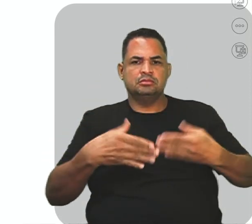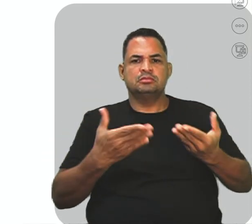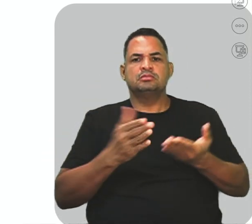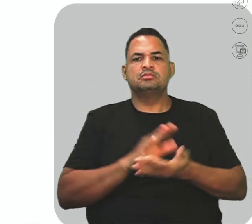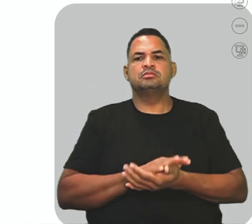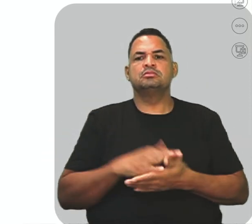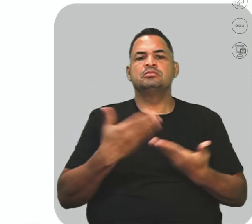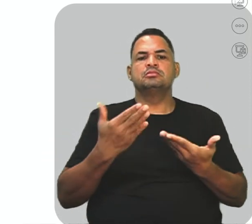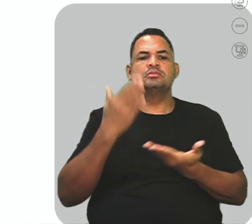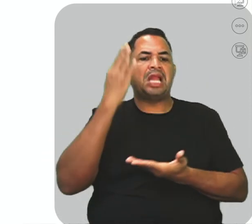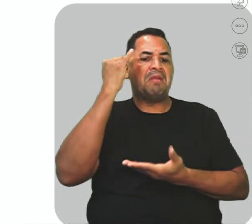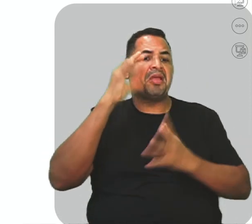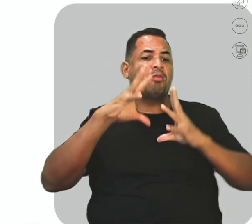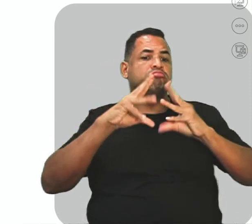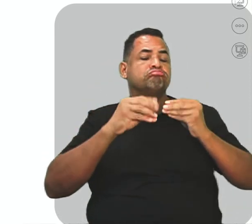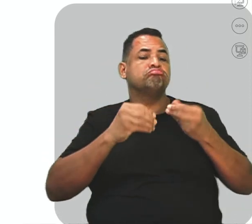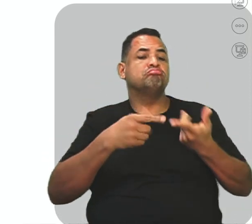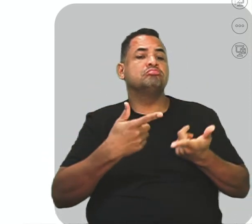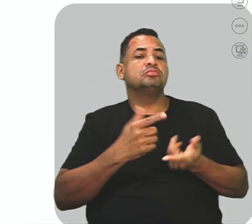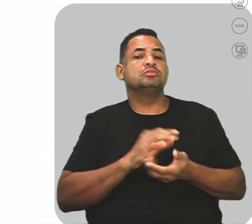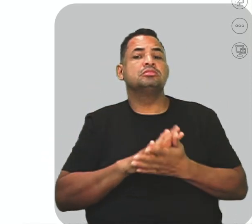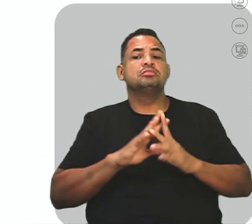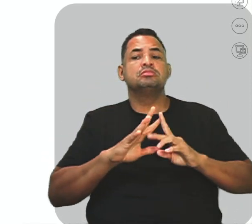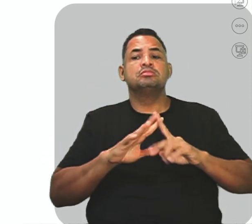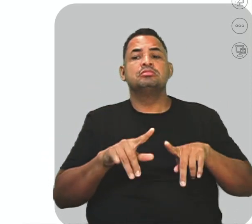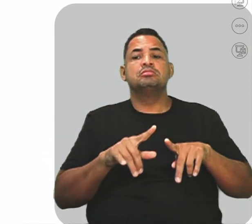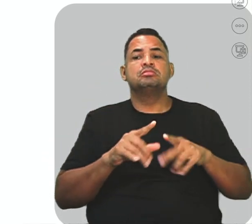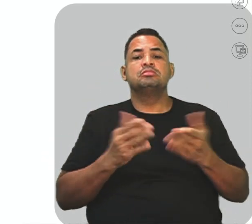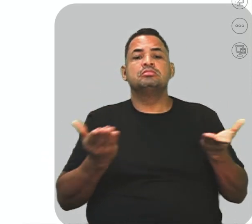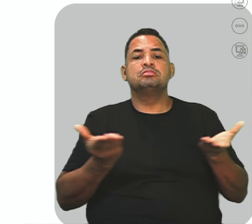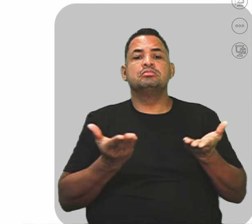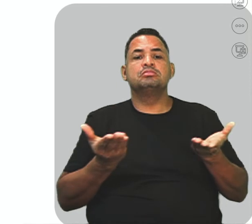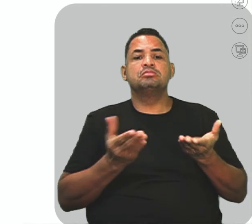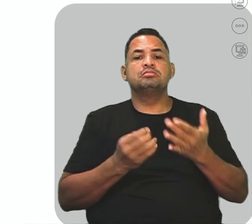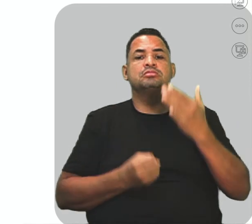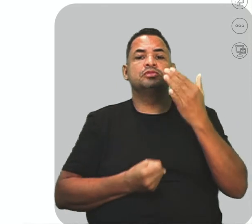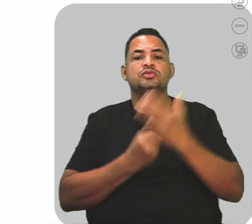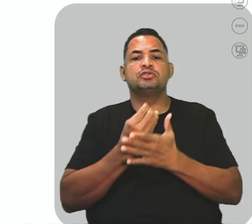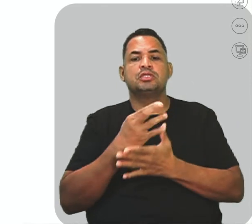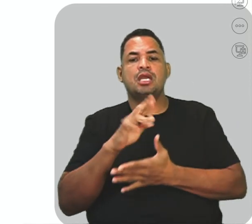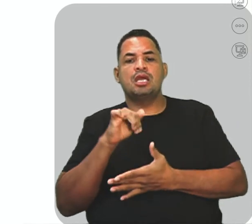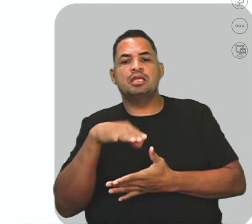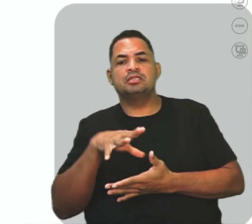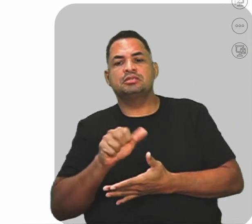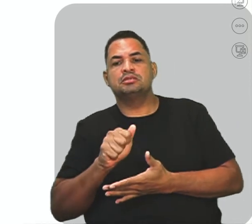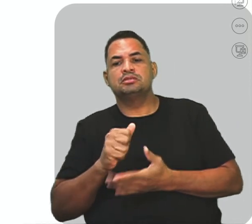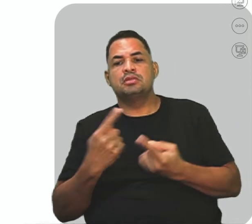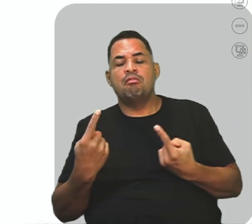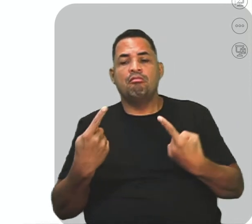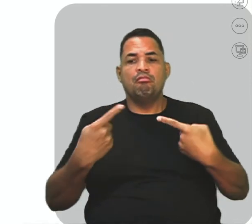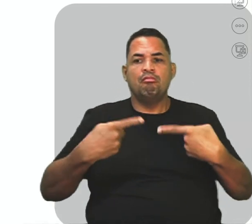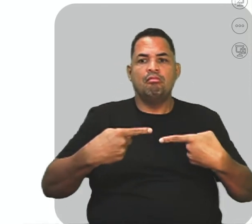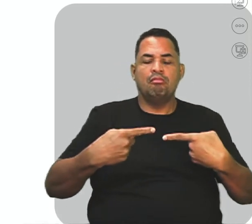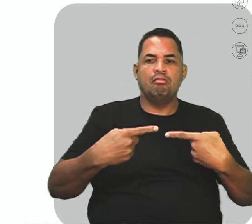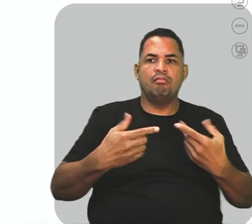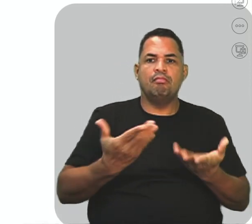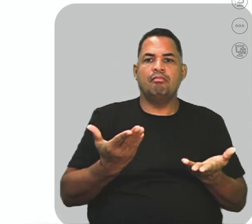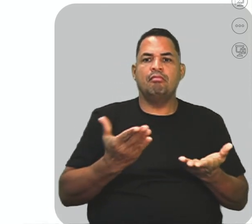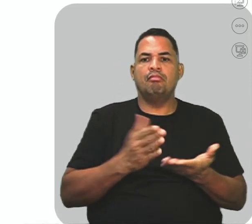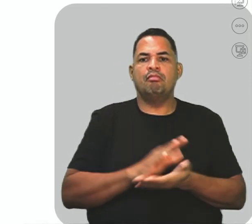sabia quase tudo sobre eles, mas, olha assim, agora surge a irisina, né, uma oposição